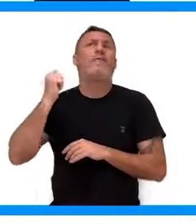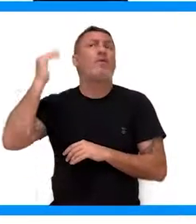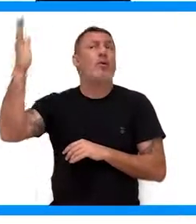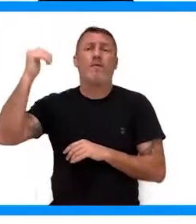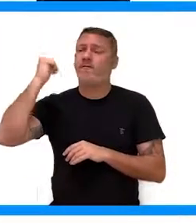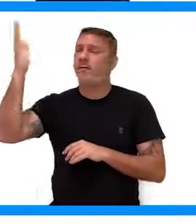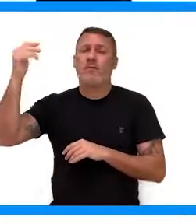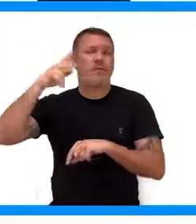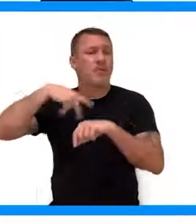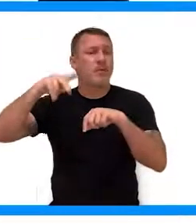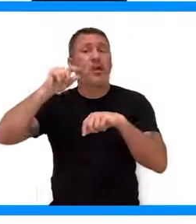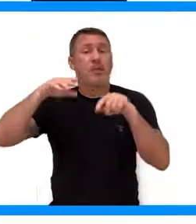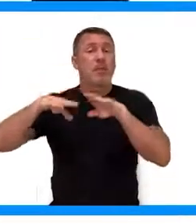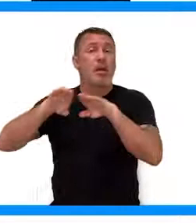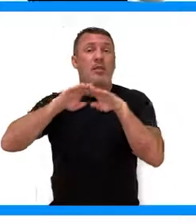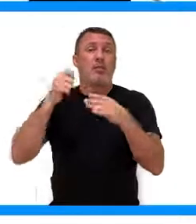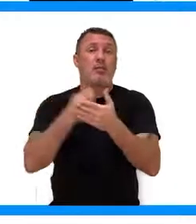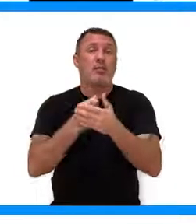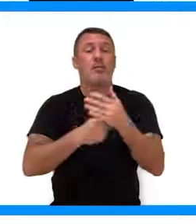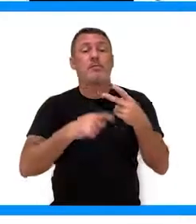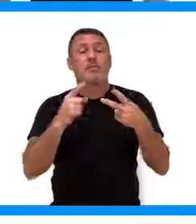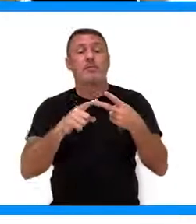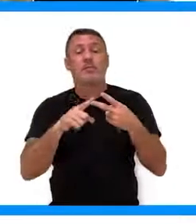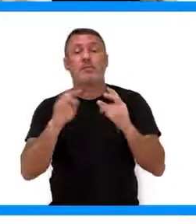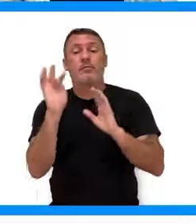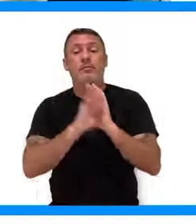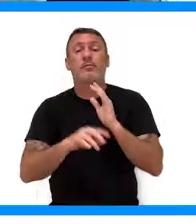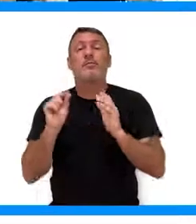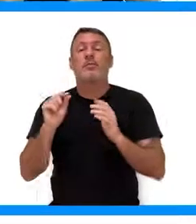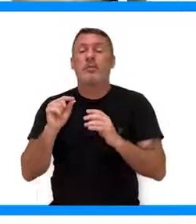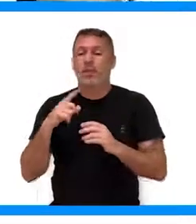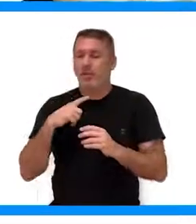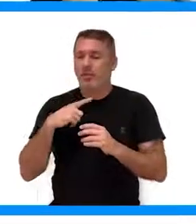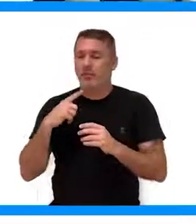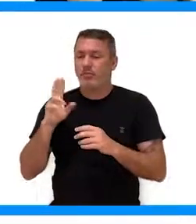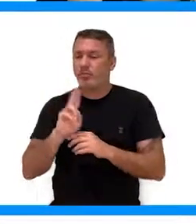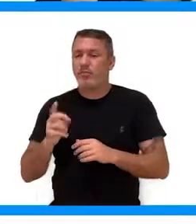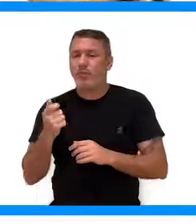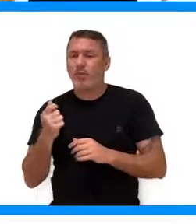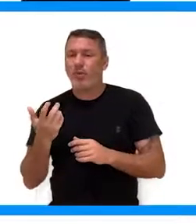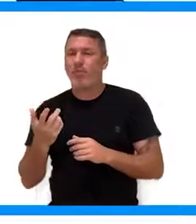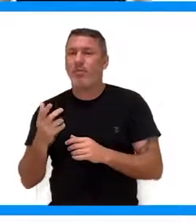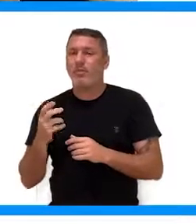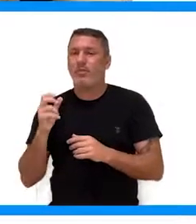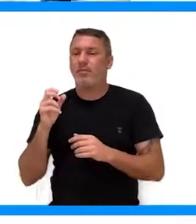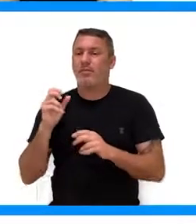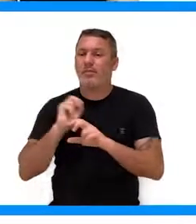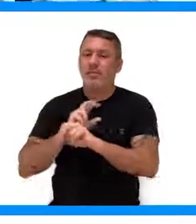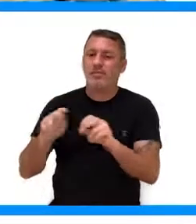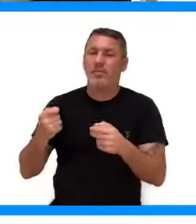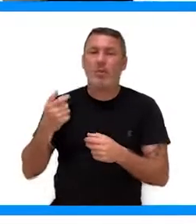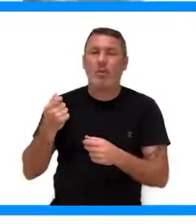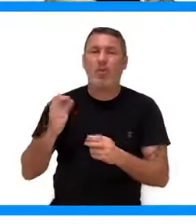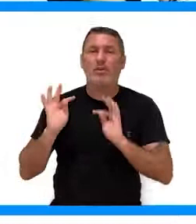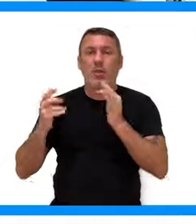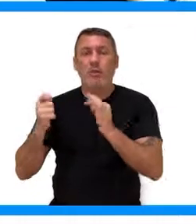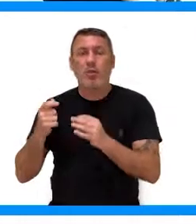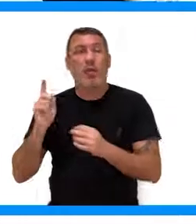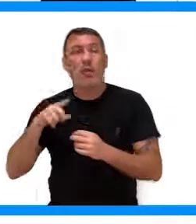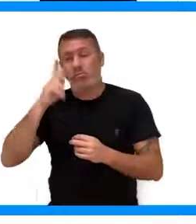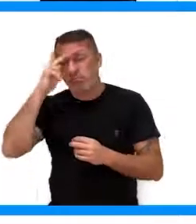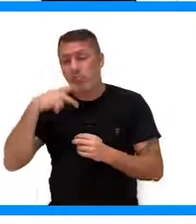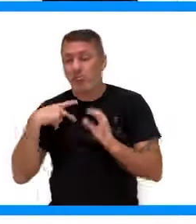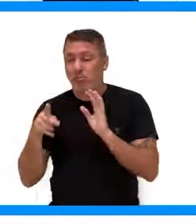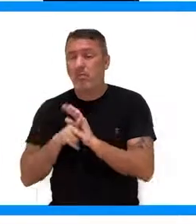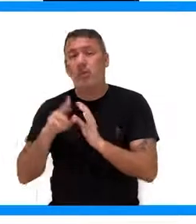motivado pelo que eles estão demandando lá fora. E no caso ali você vê pouca extração, consumo local, ou seja, subsistência,